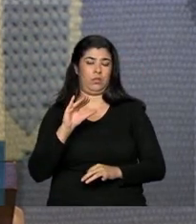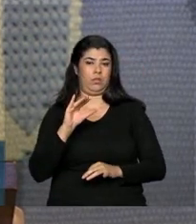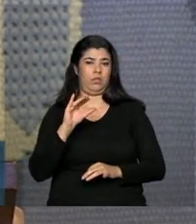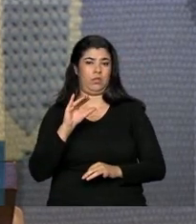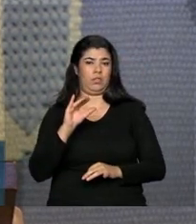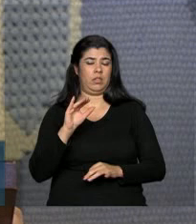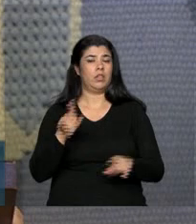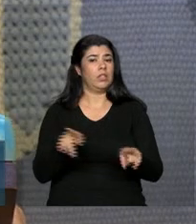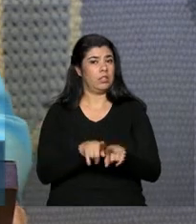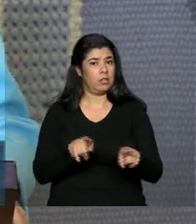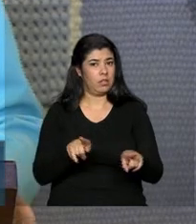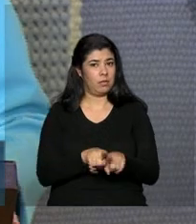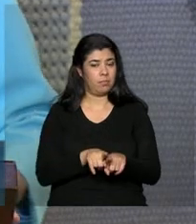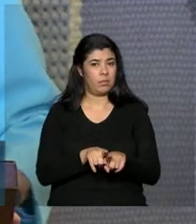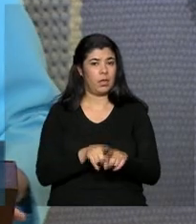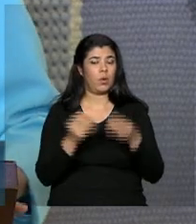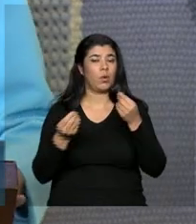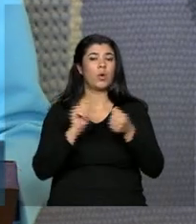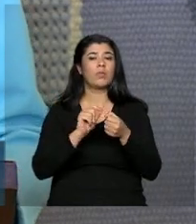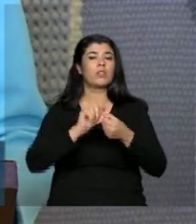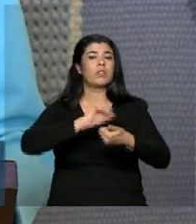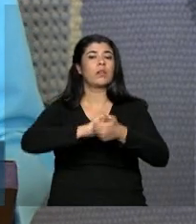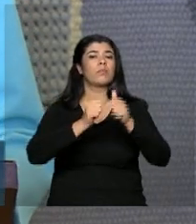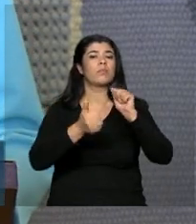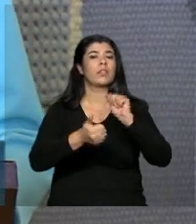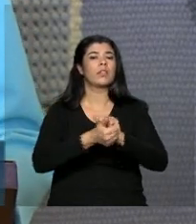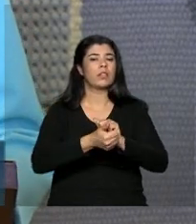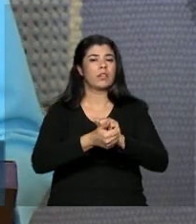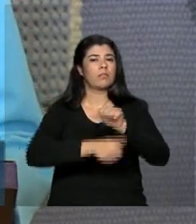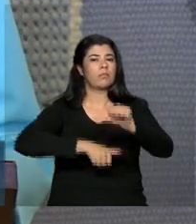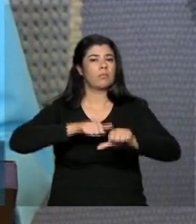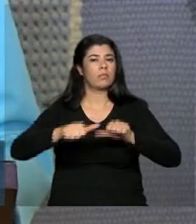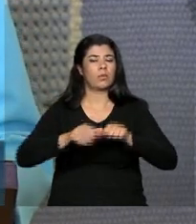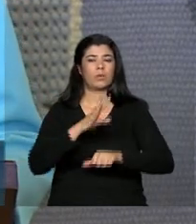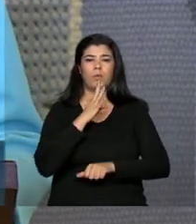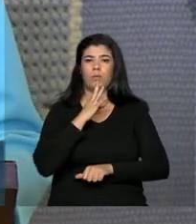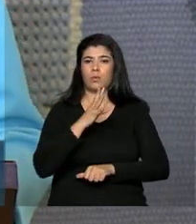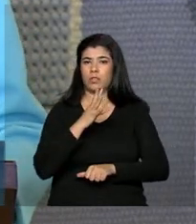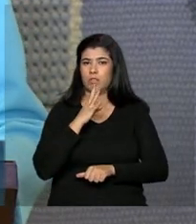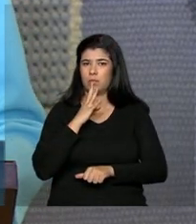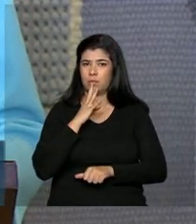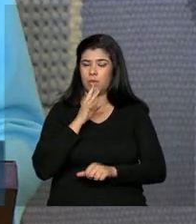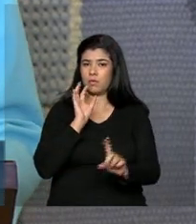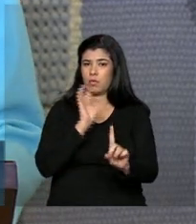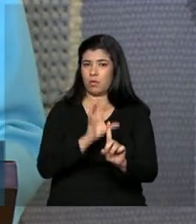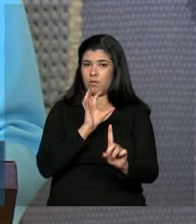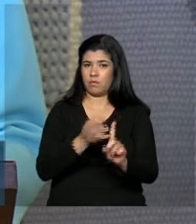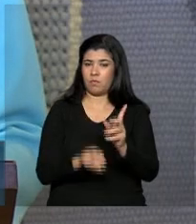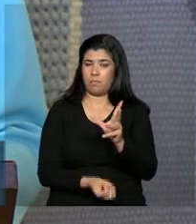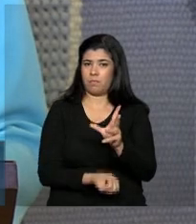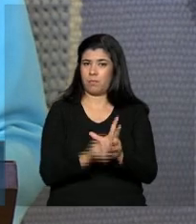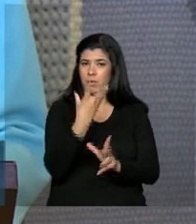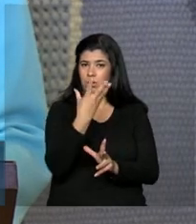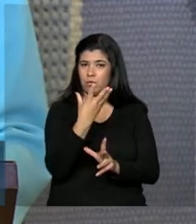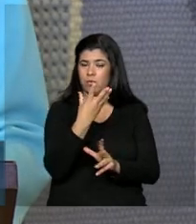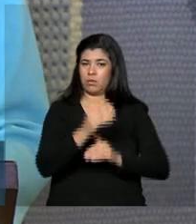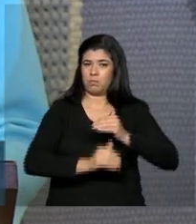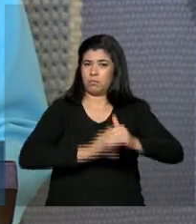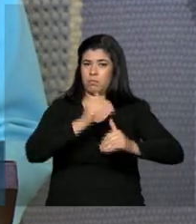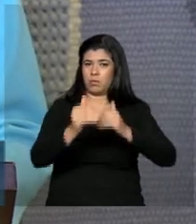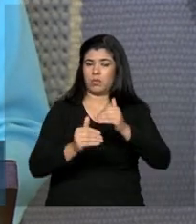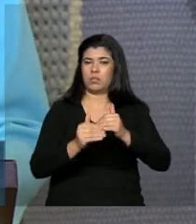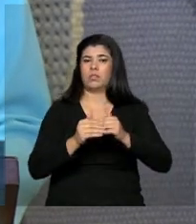Sobretudo quando se fala em aplicação do conhecimento na produção e nos processos.